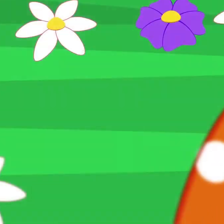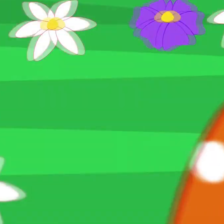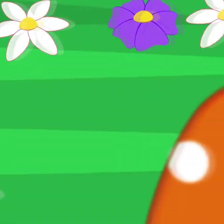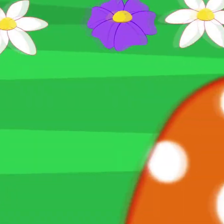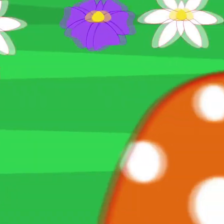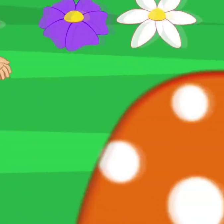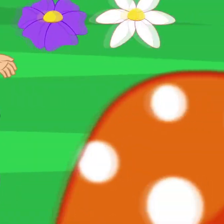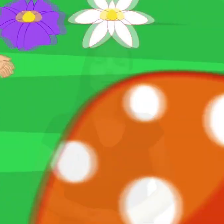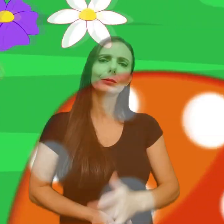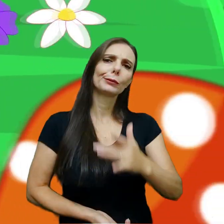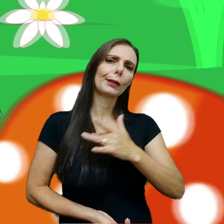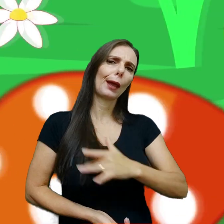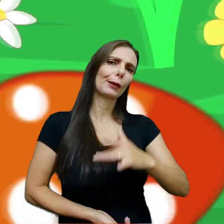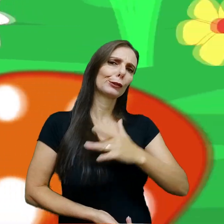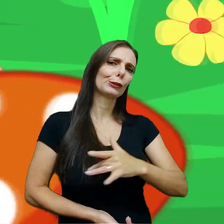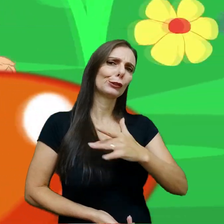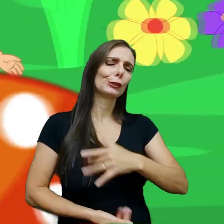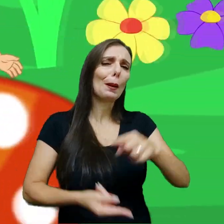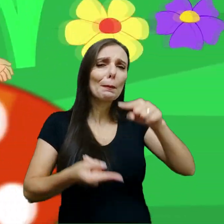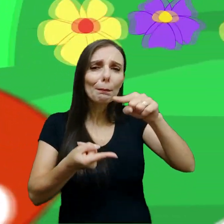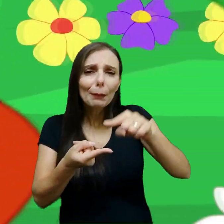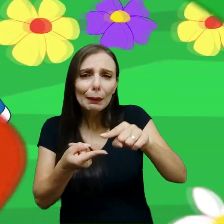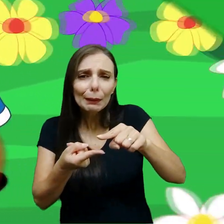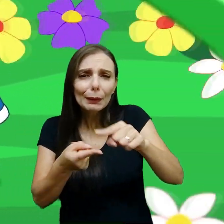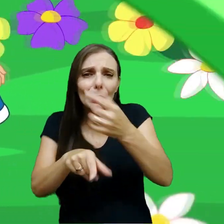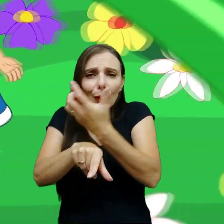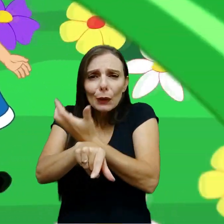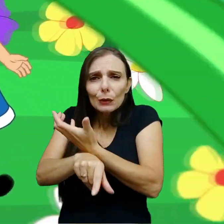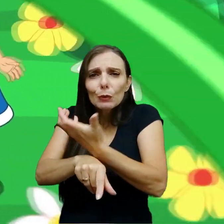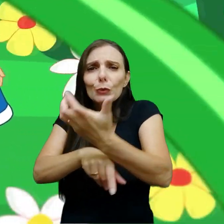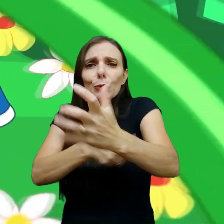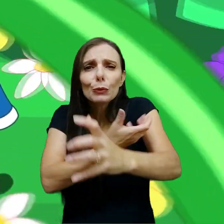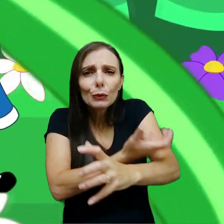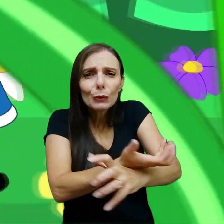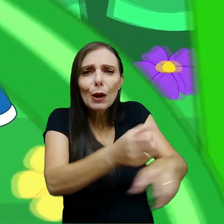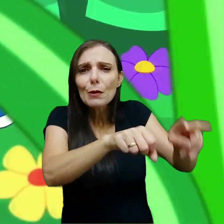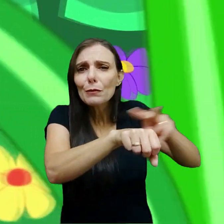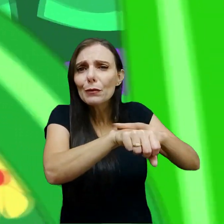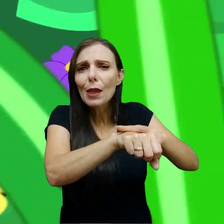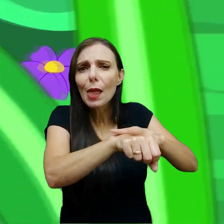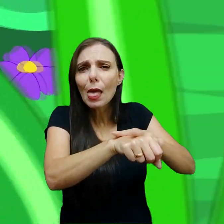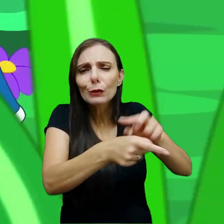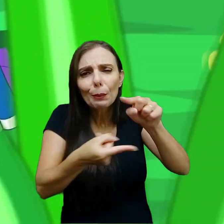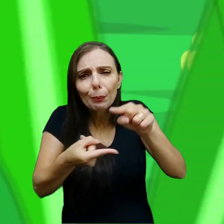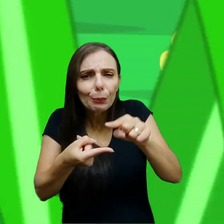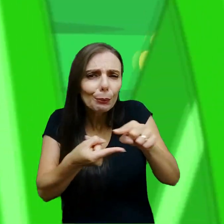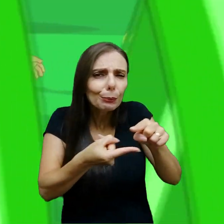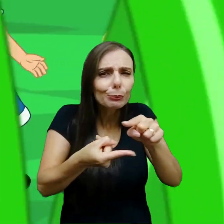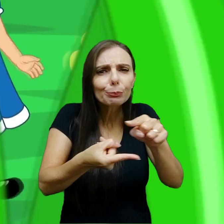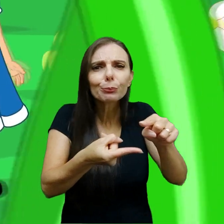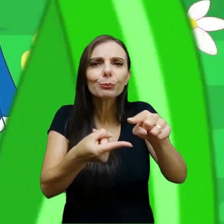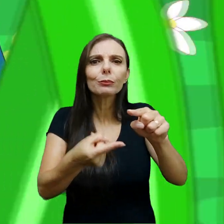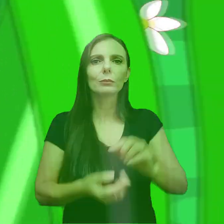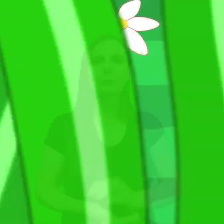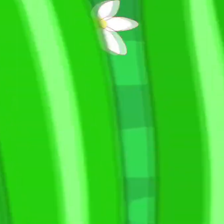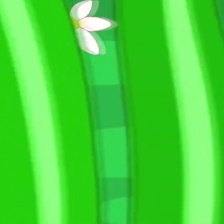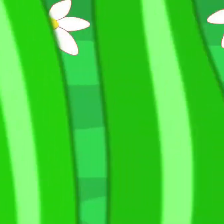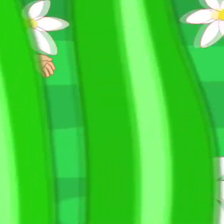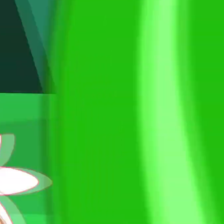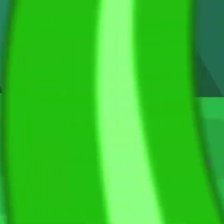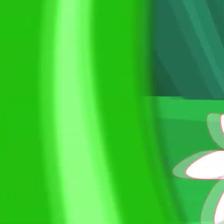pequena. Pobre Alice, ficou tão pequena que se perdia entre os pequenos arbustos da